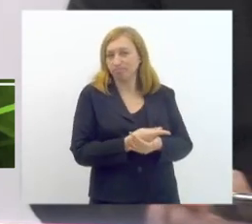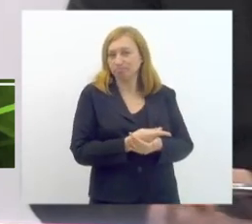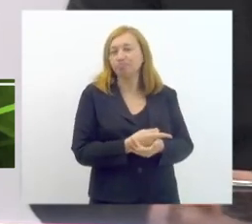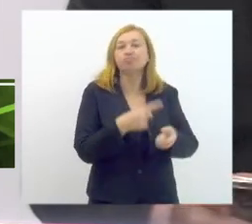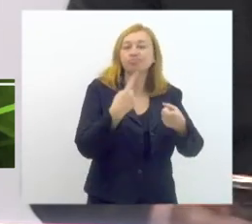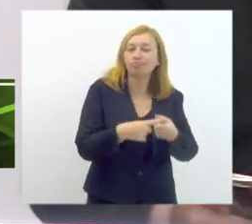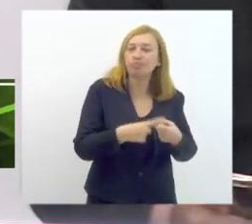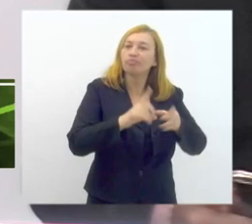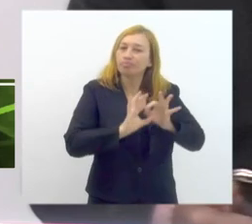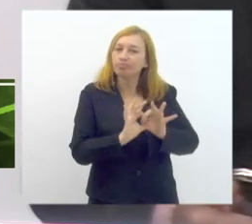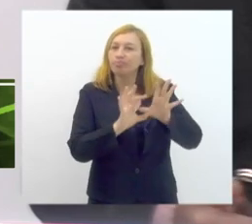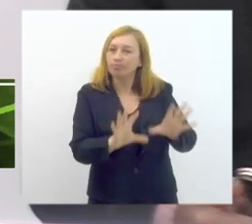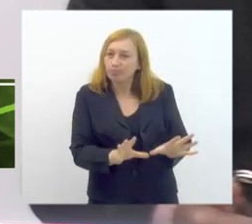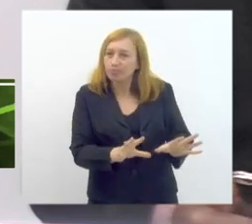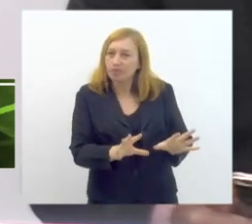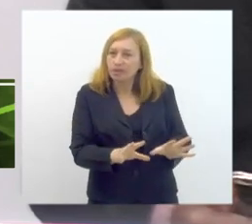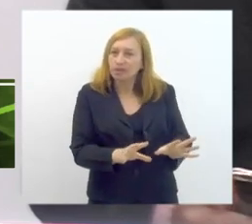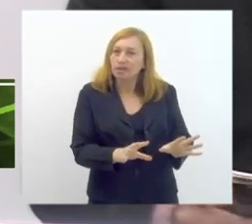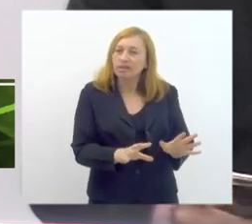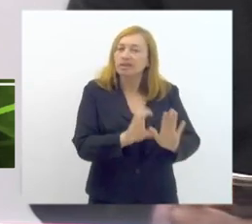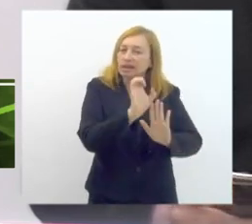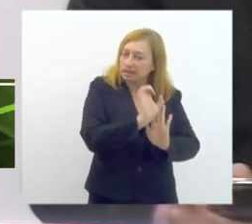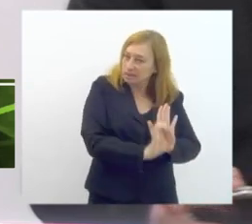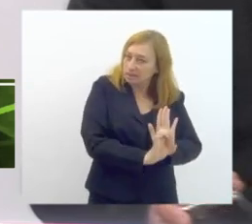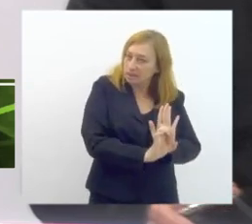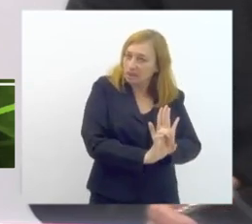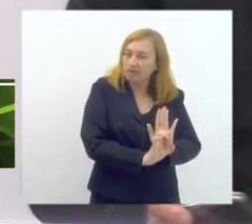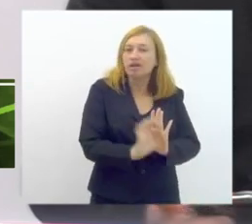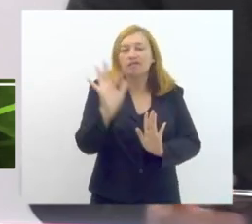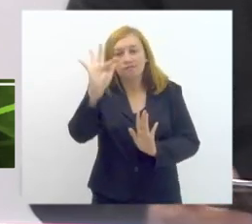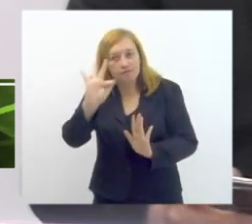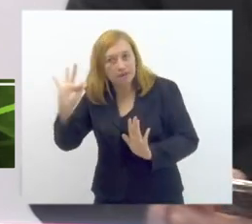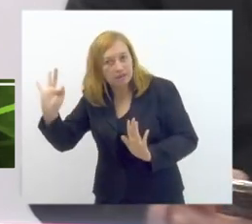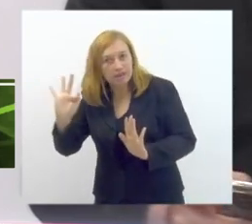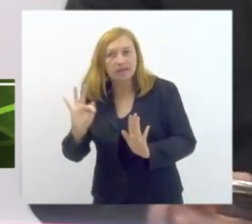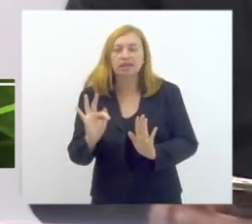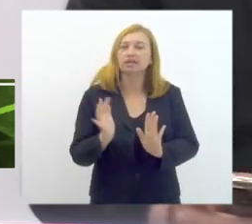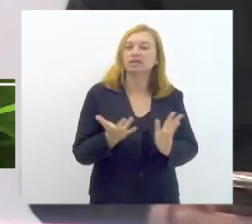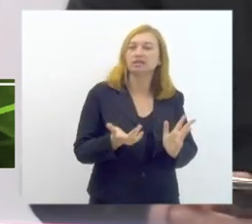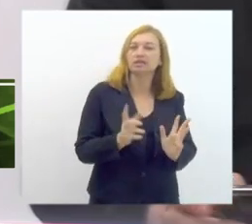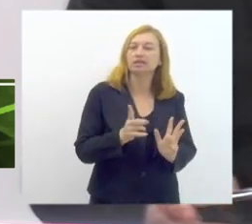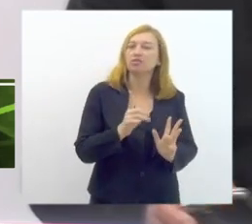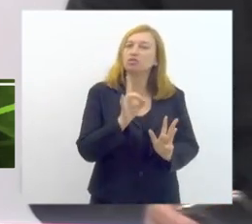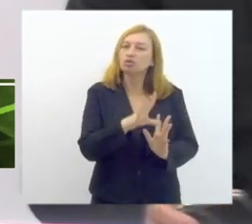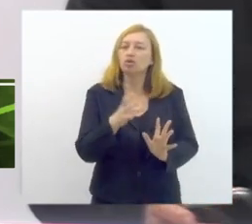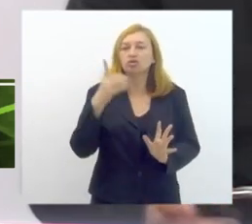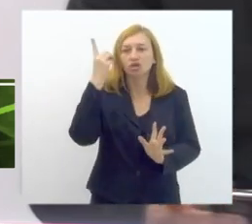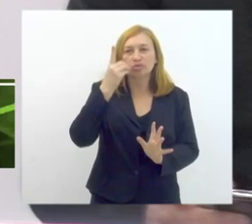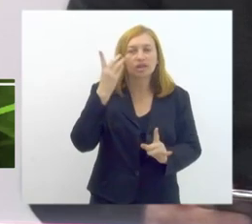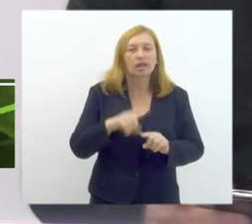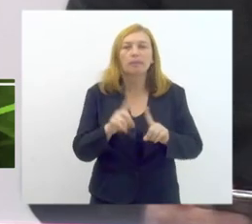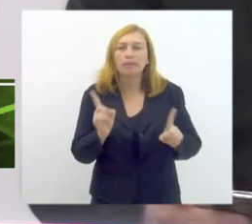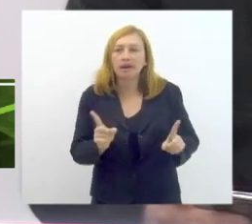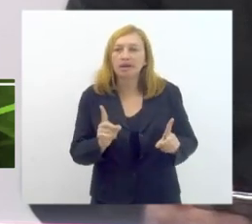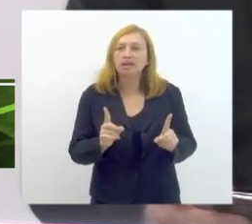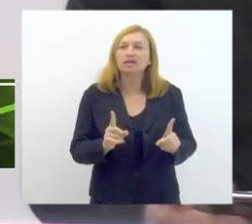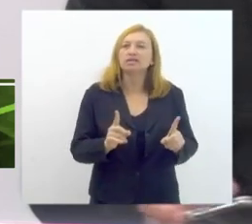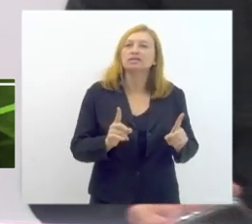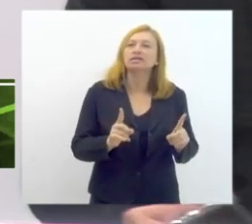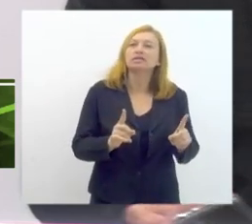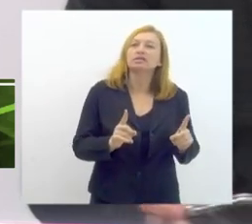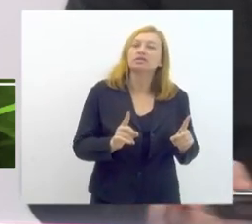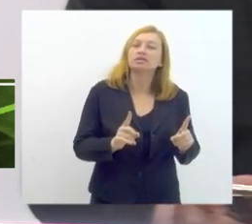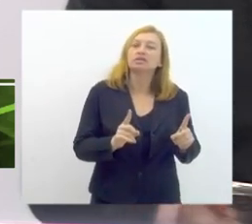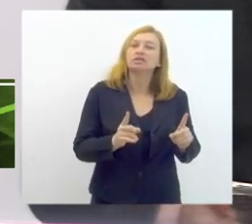porque vai permitir que as emendas federais, que as emendas não só dos deputados, mas que as emendas de bancada,